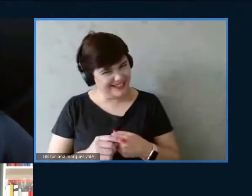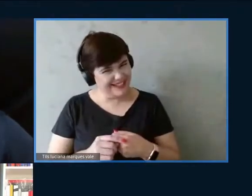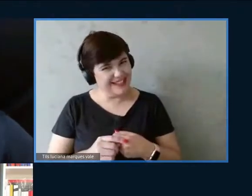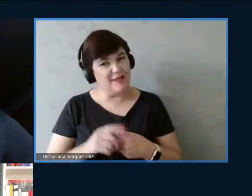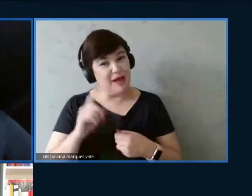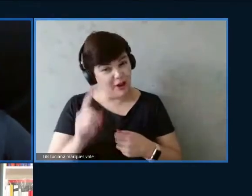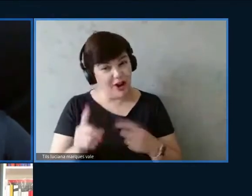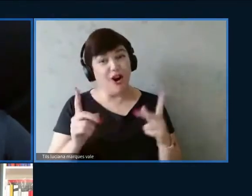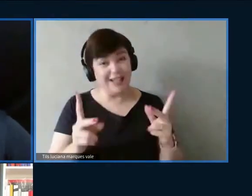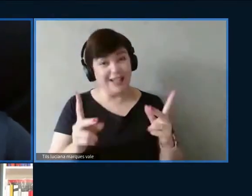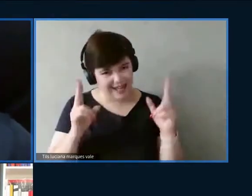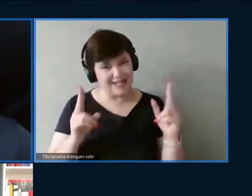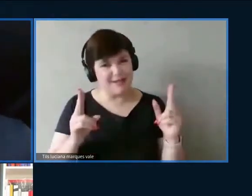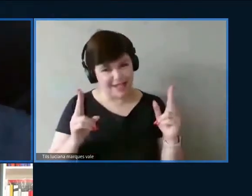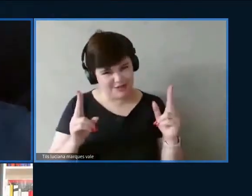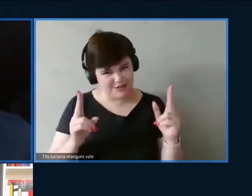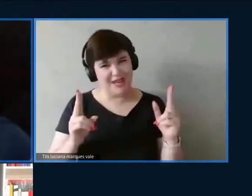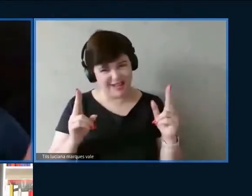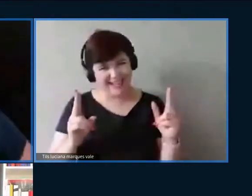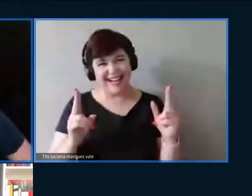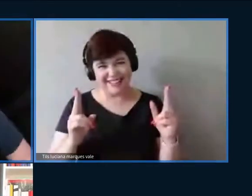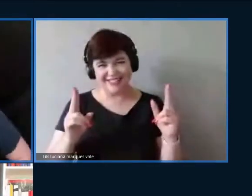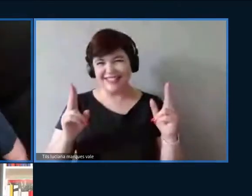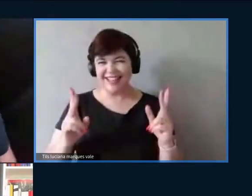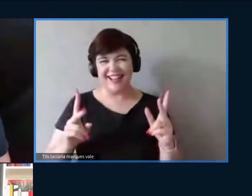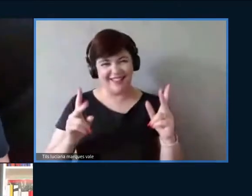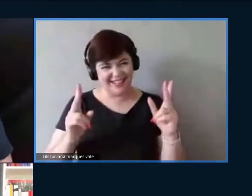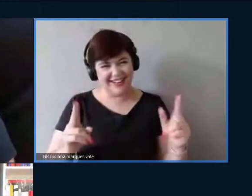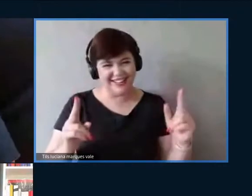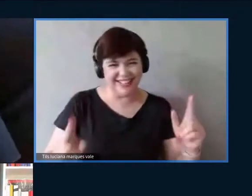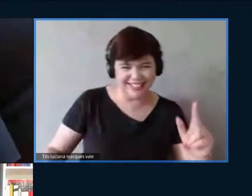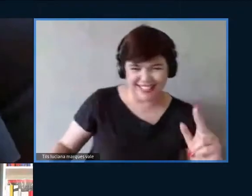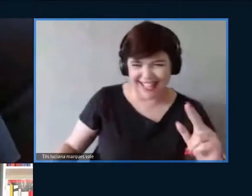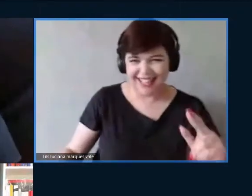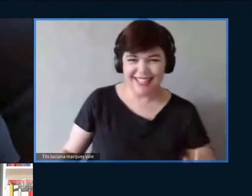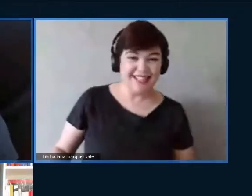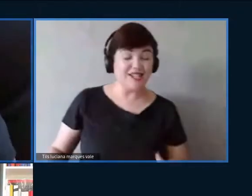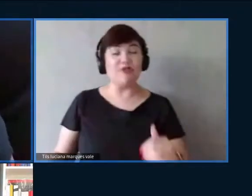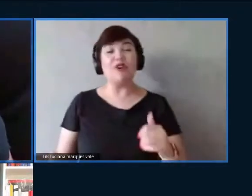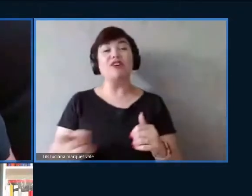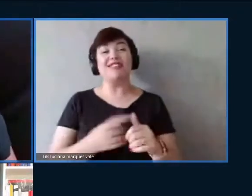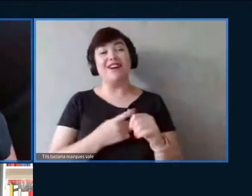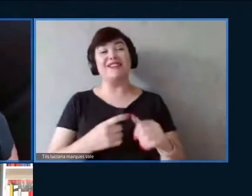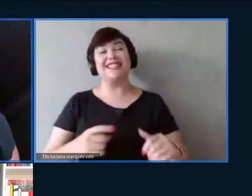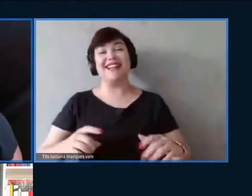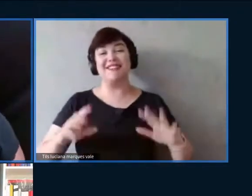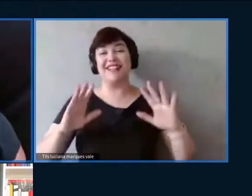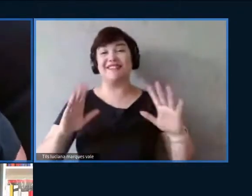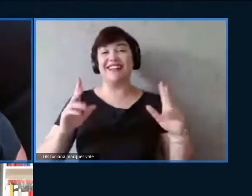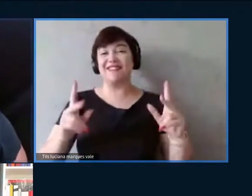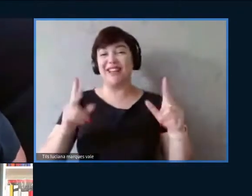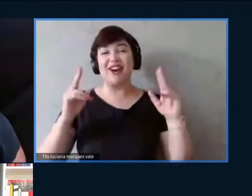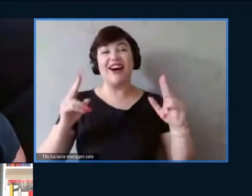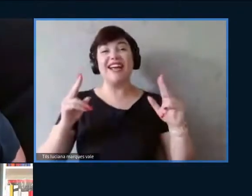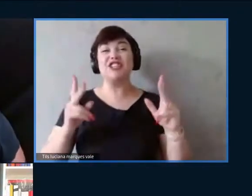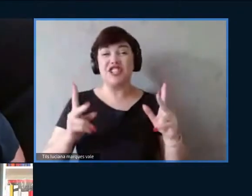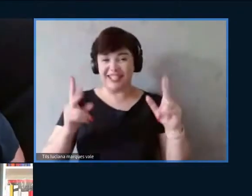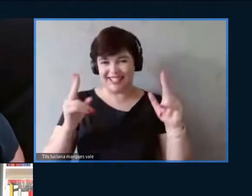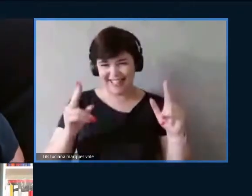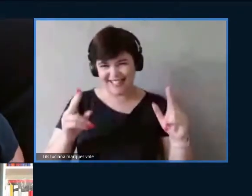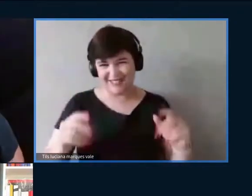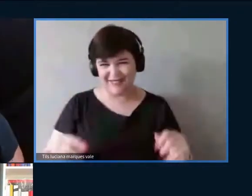devendo, é melhor contar essa parte mesmo, Ricardo. É melhor contar. Eu vou contar o que você tá me devendo, é